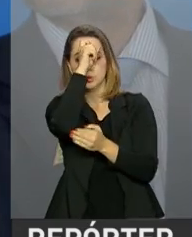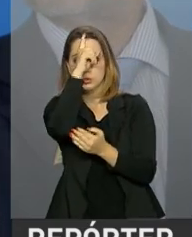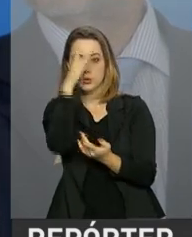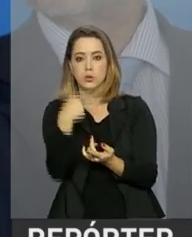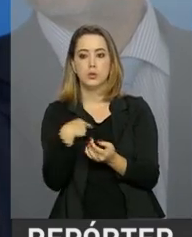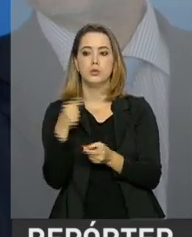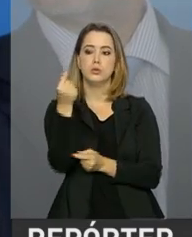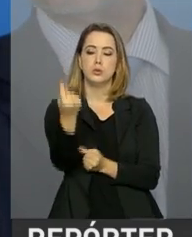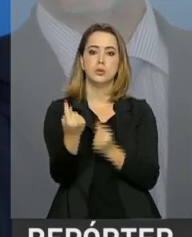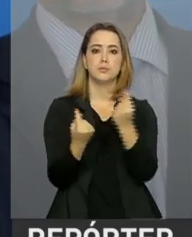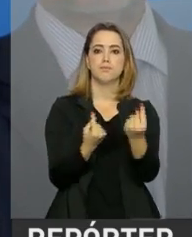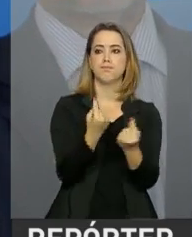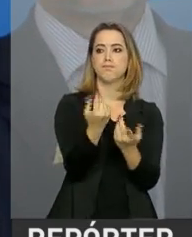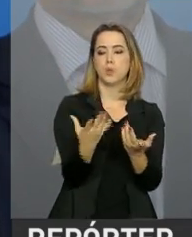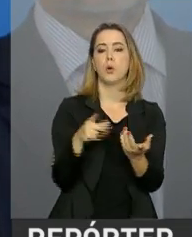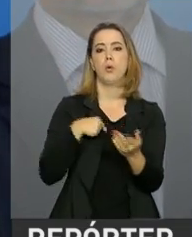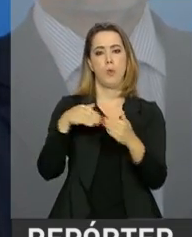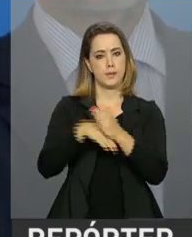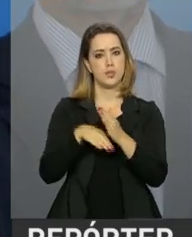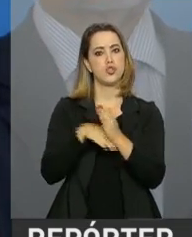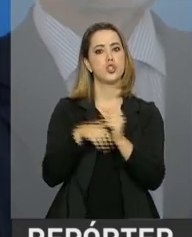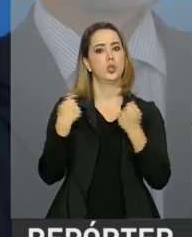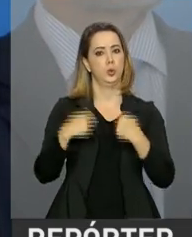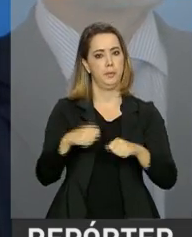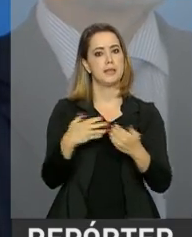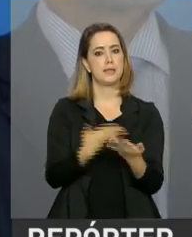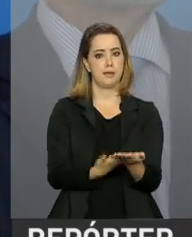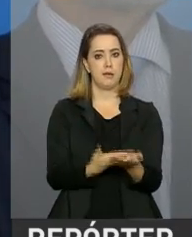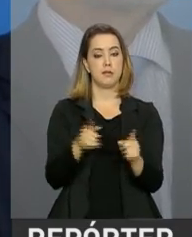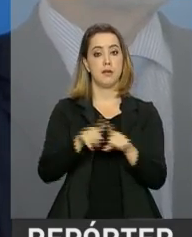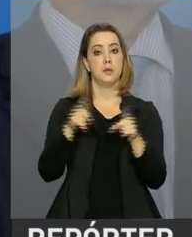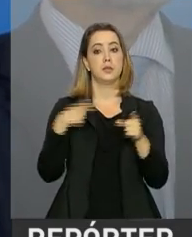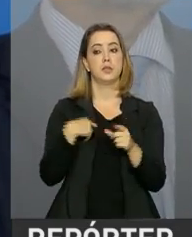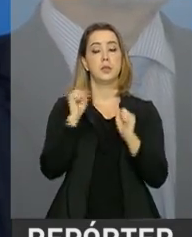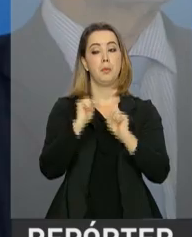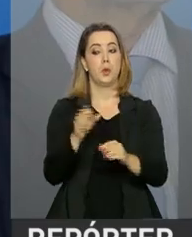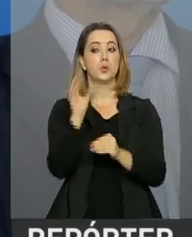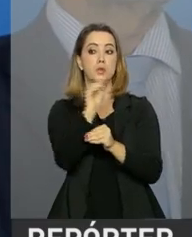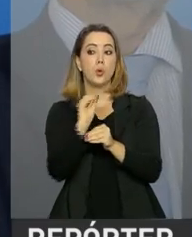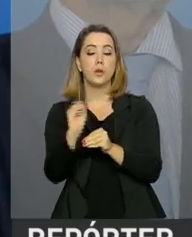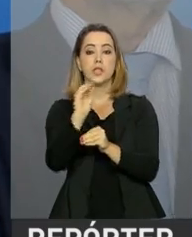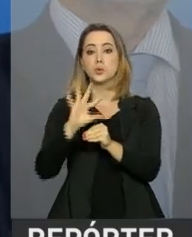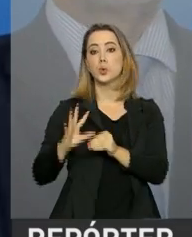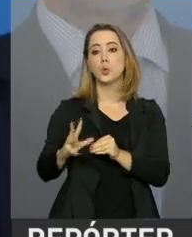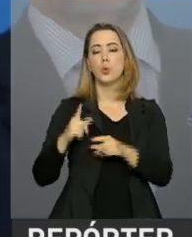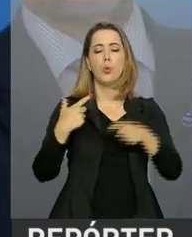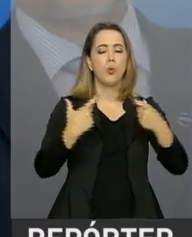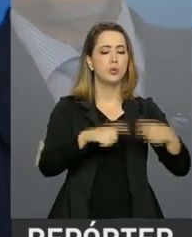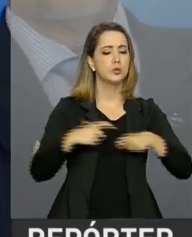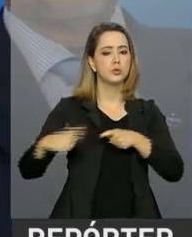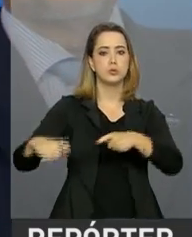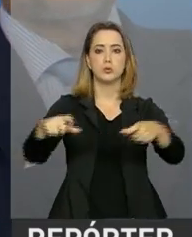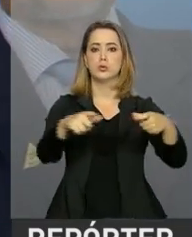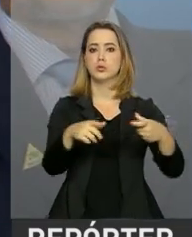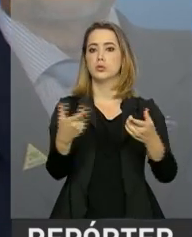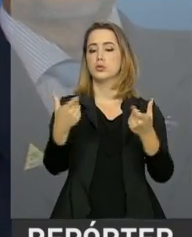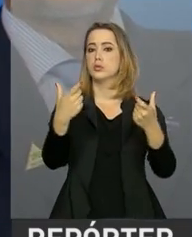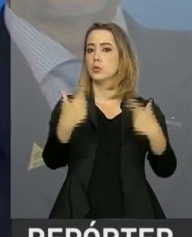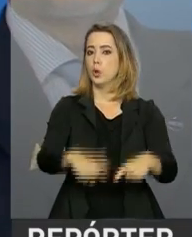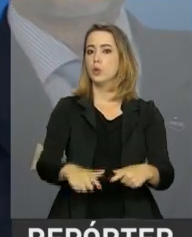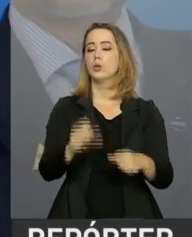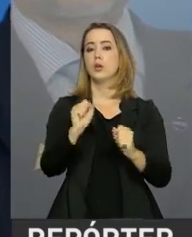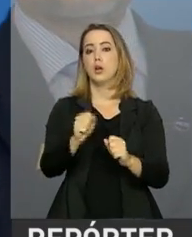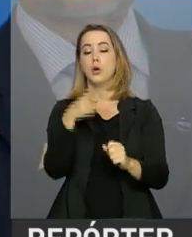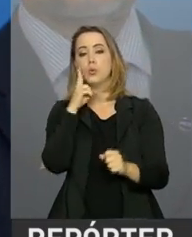cada um desses dados e que ele possa ser atendido em qualquer unidade eh de saúde onde o